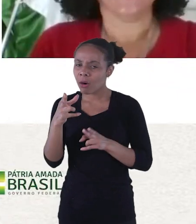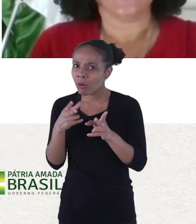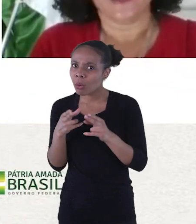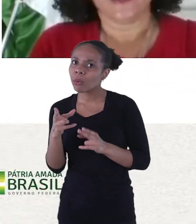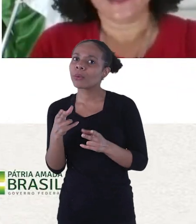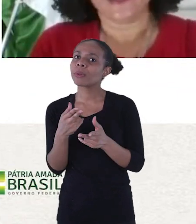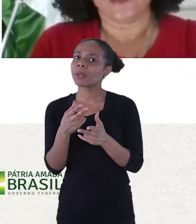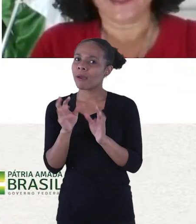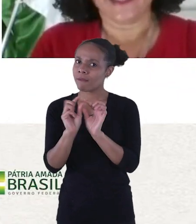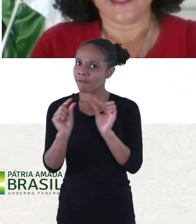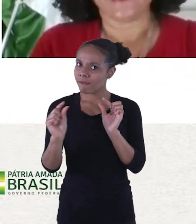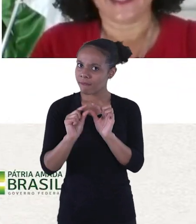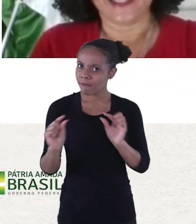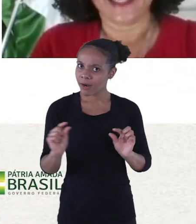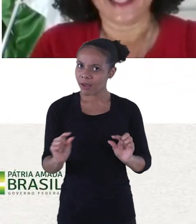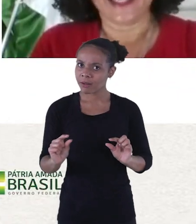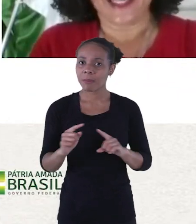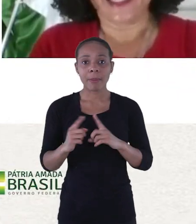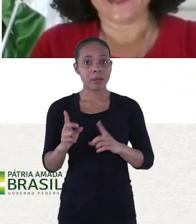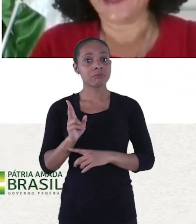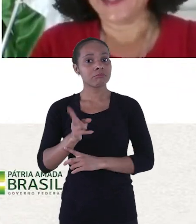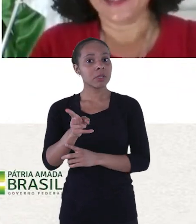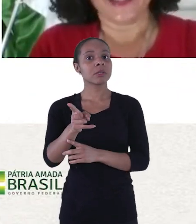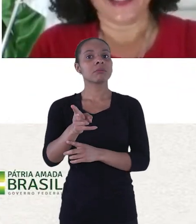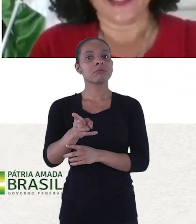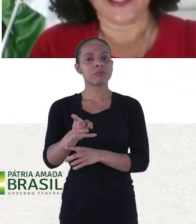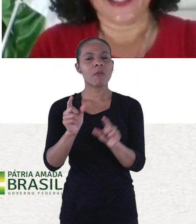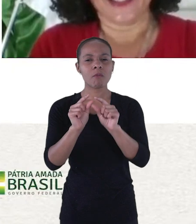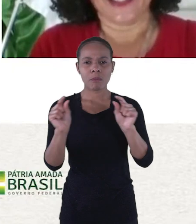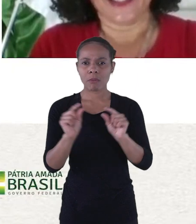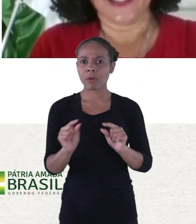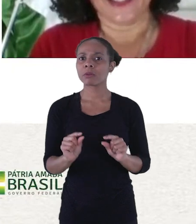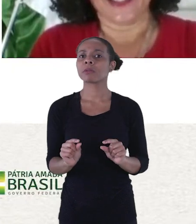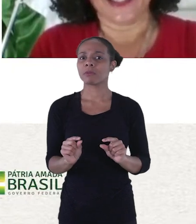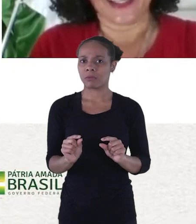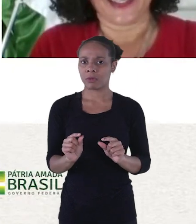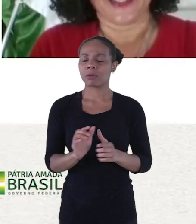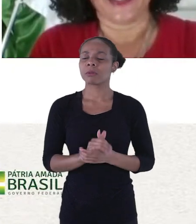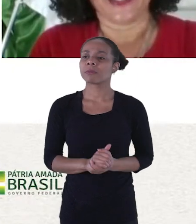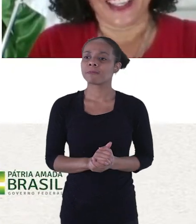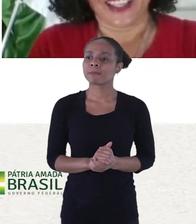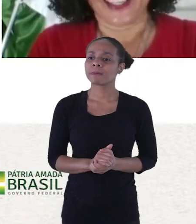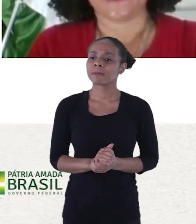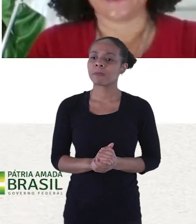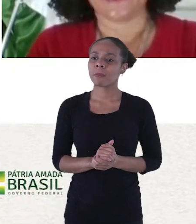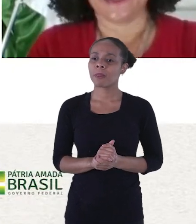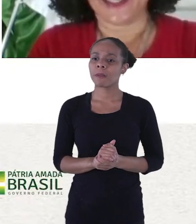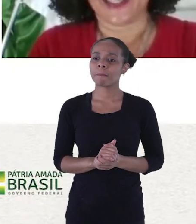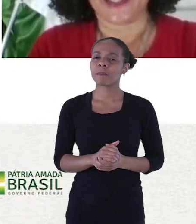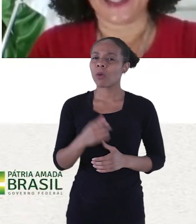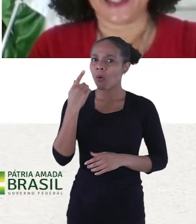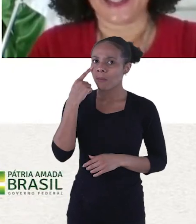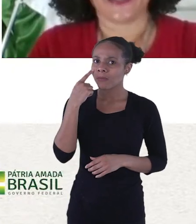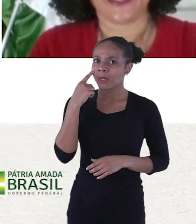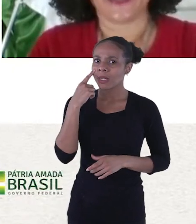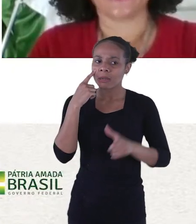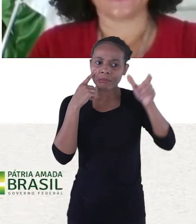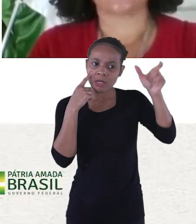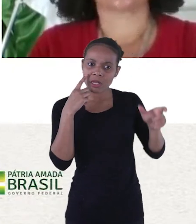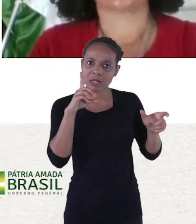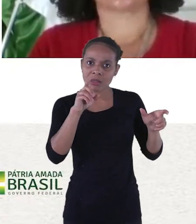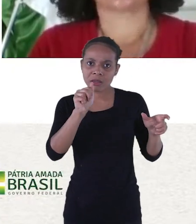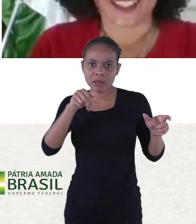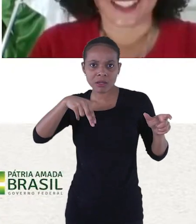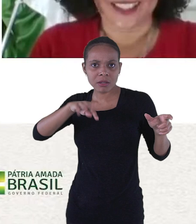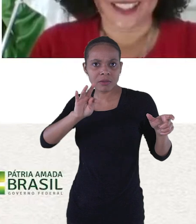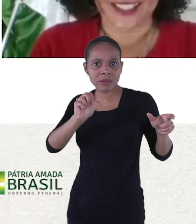né, eu estou sendo sua escrava. Ele manteve. Você vê, a condição dele de dignificar a Carolina, de respeitar